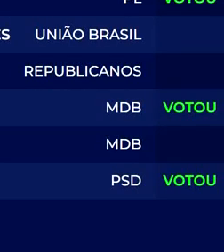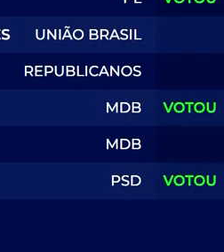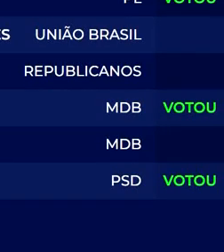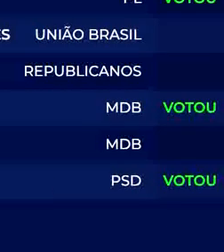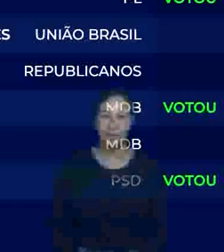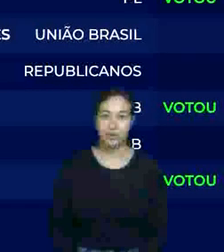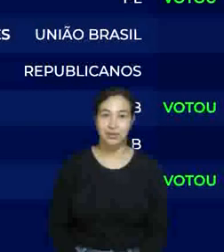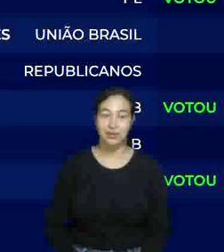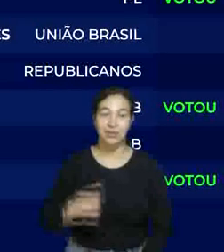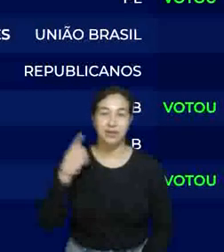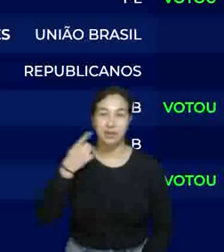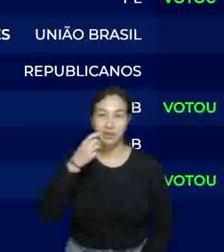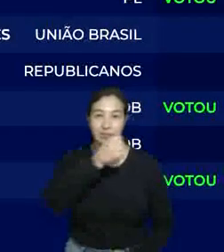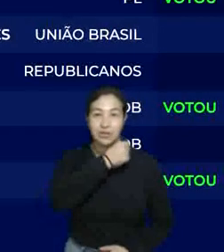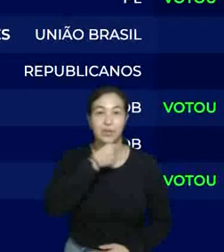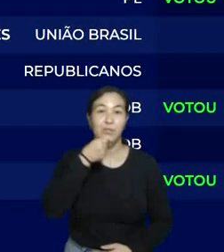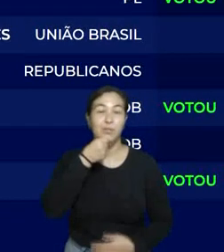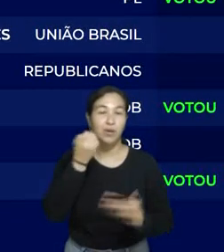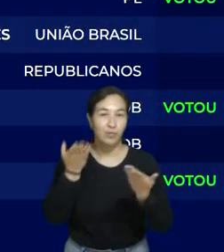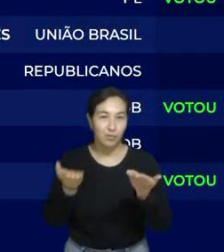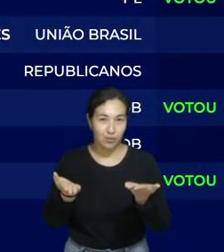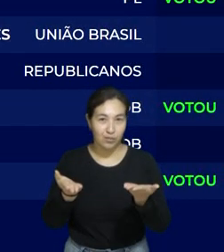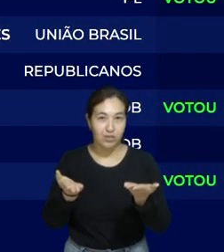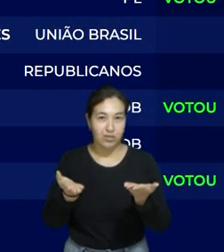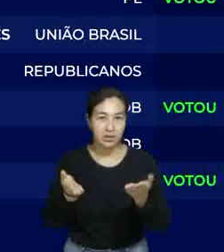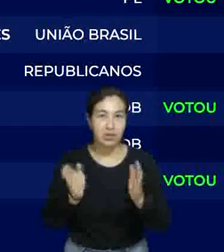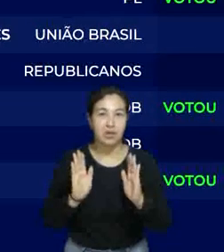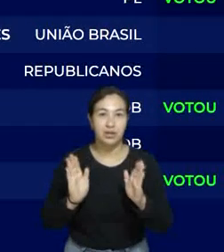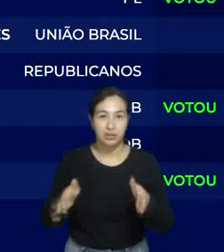Deputado Massuco, Vossa Excelência